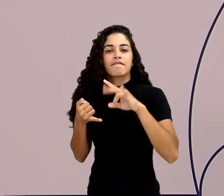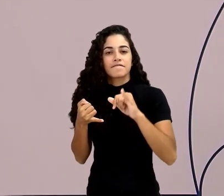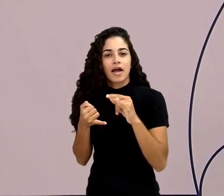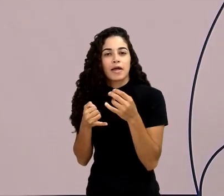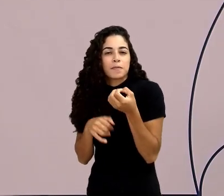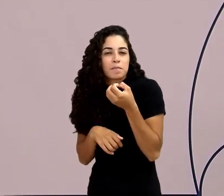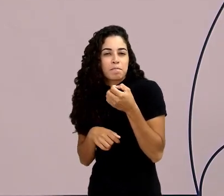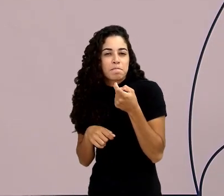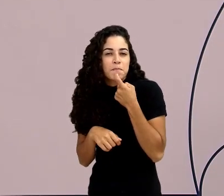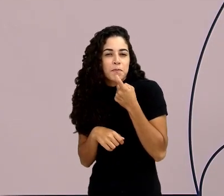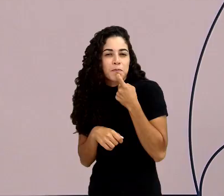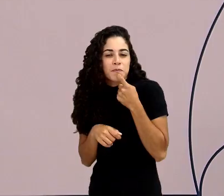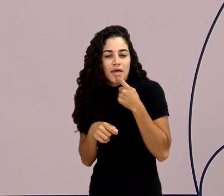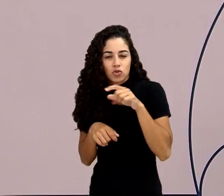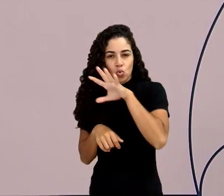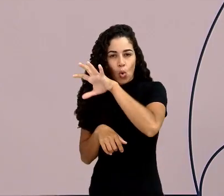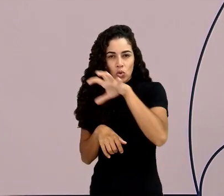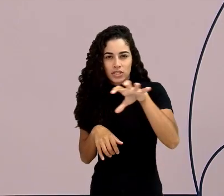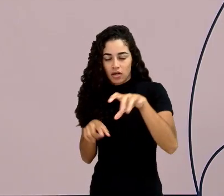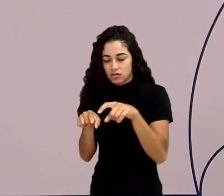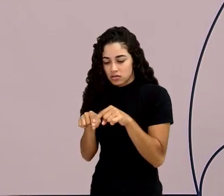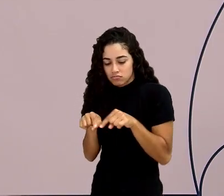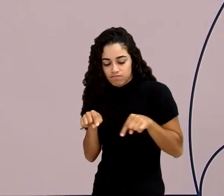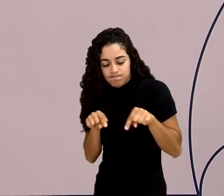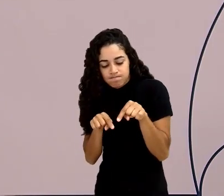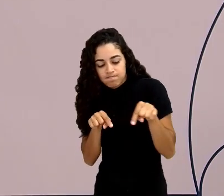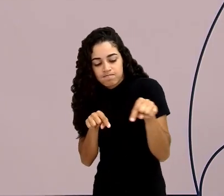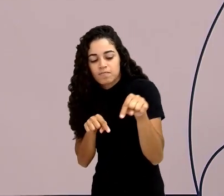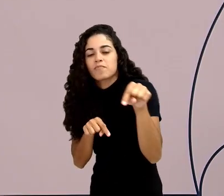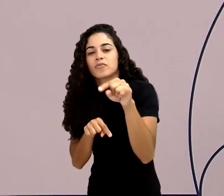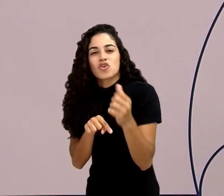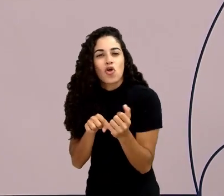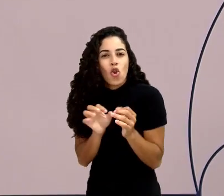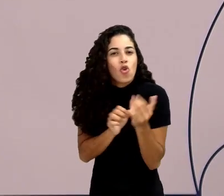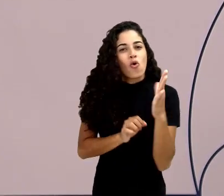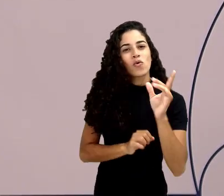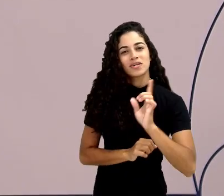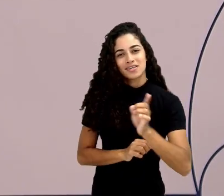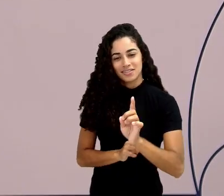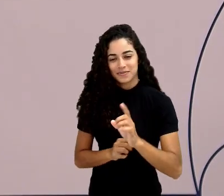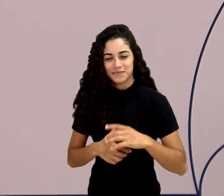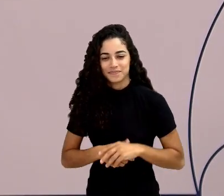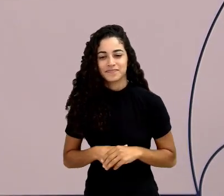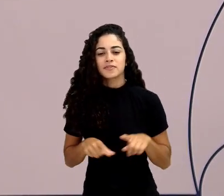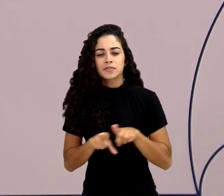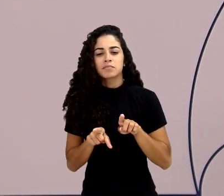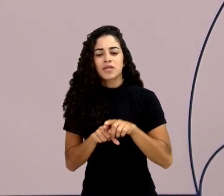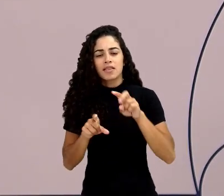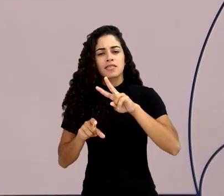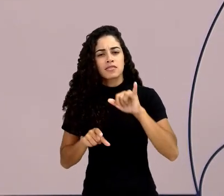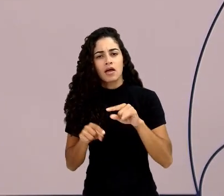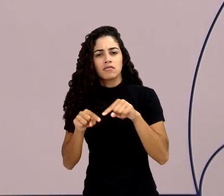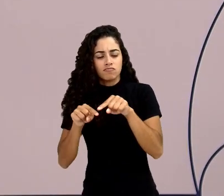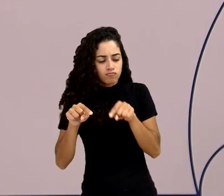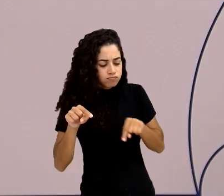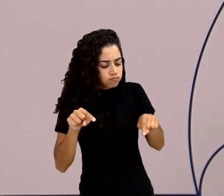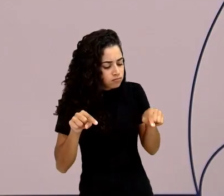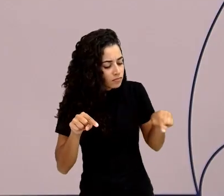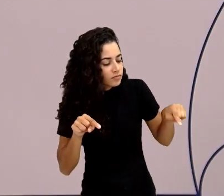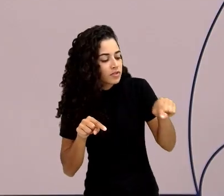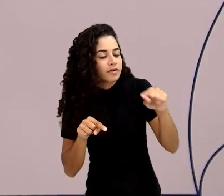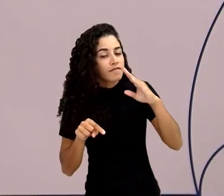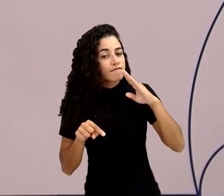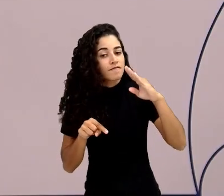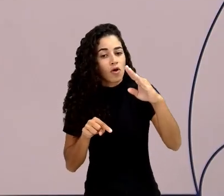do continente e mais na frente eles conseguem, né, contornar aqui o continente africano